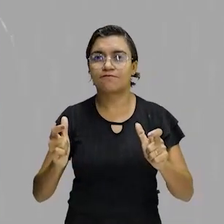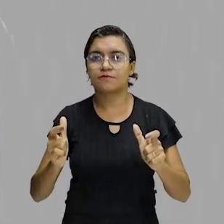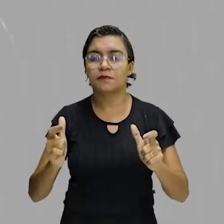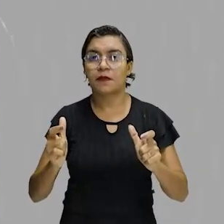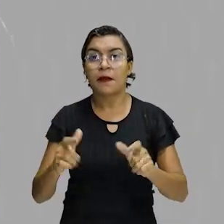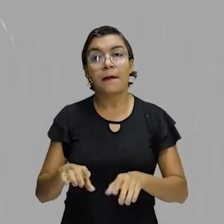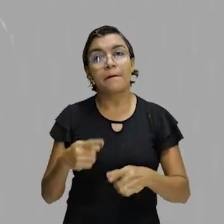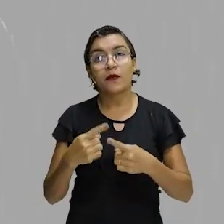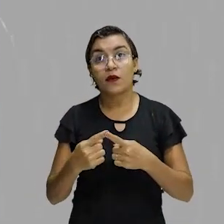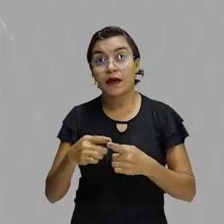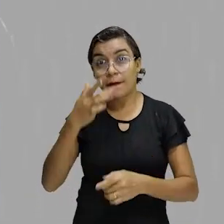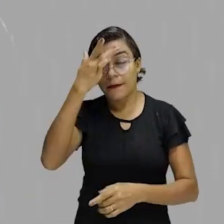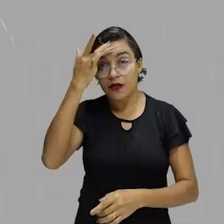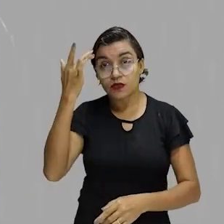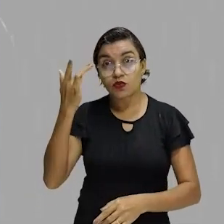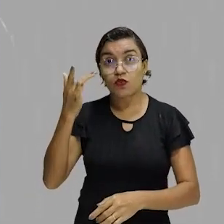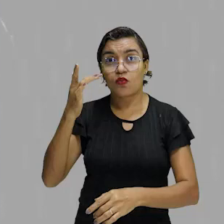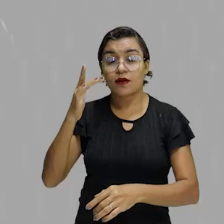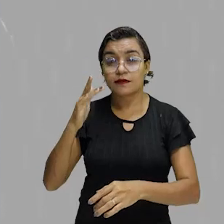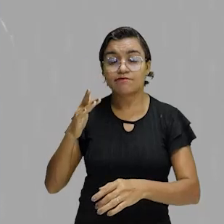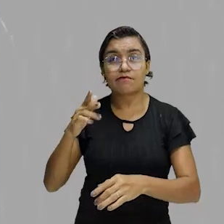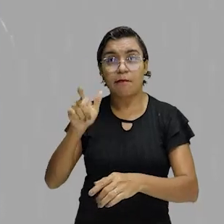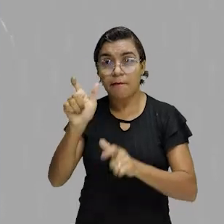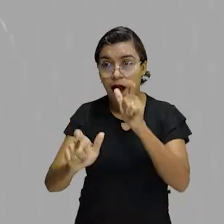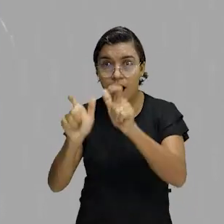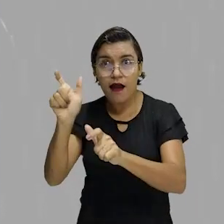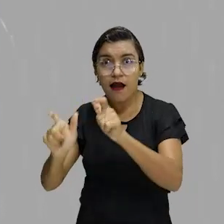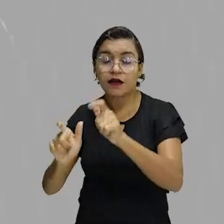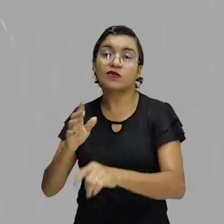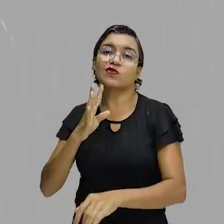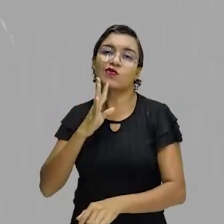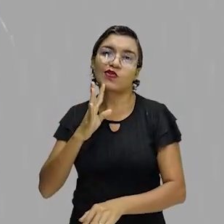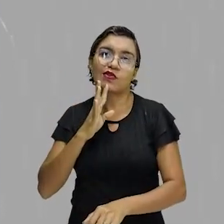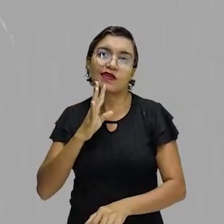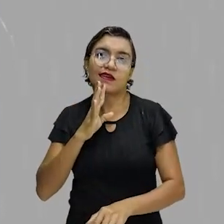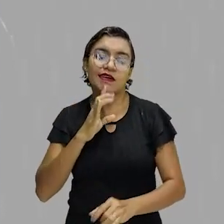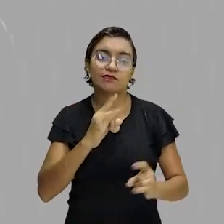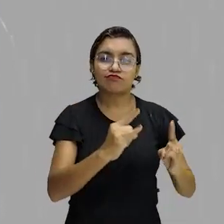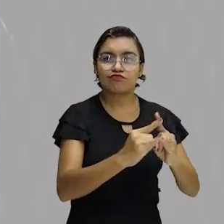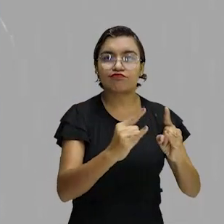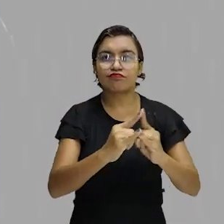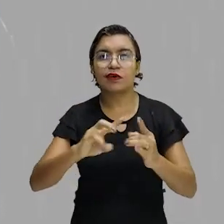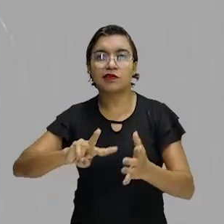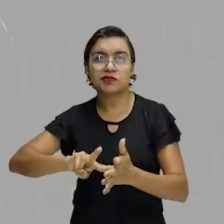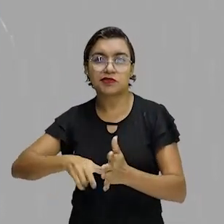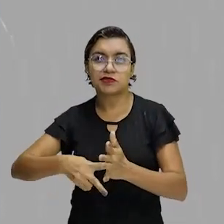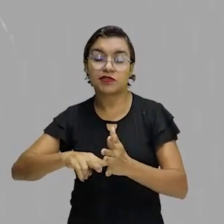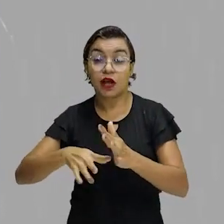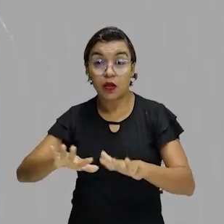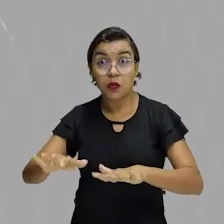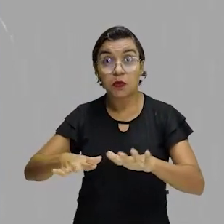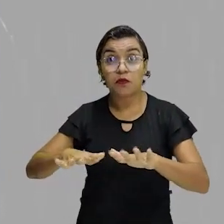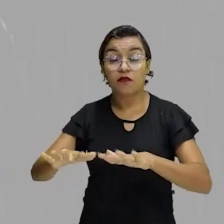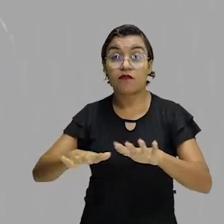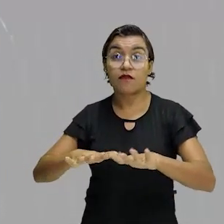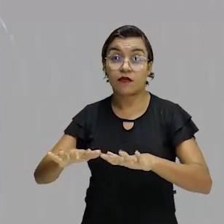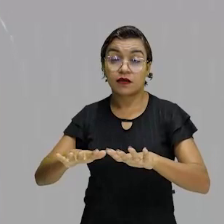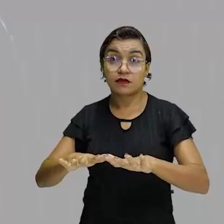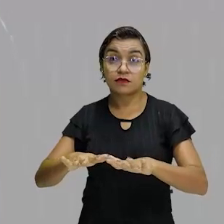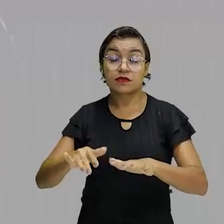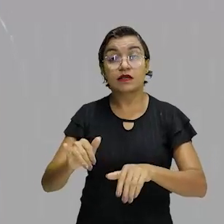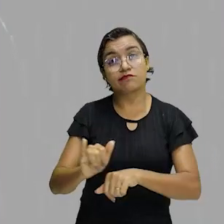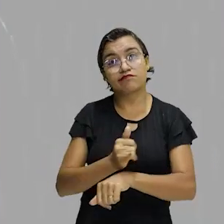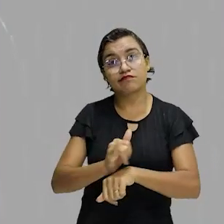mais pessoas também possam conhecer aquela organização, aquele sindicato, aquele movimento que se articula